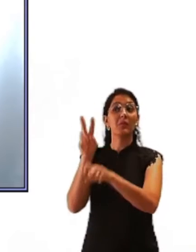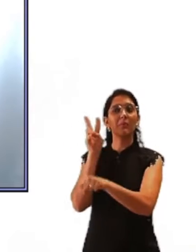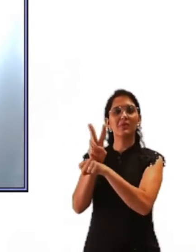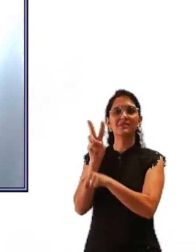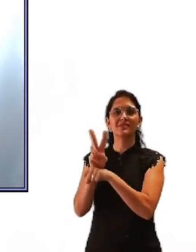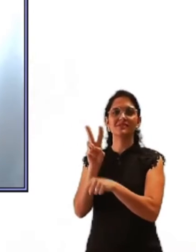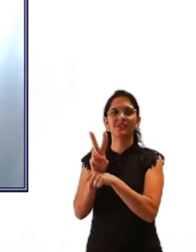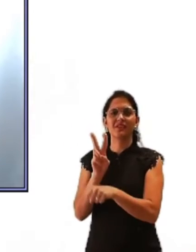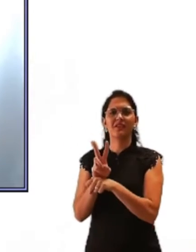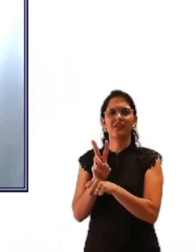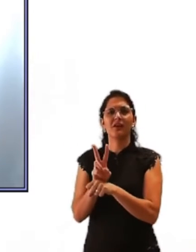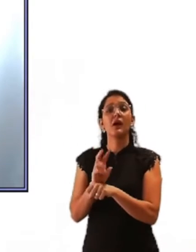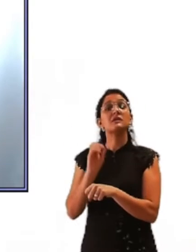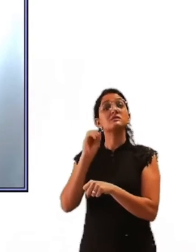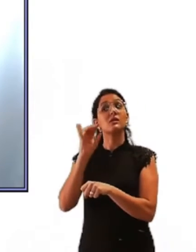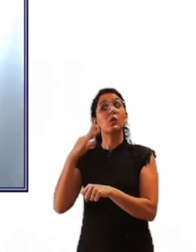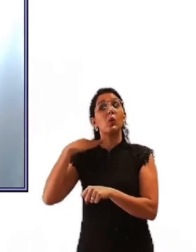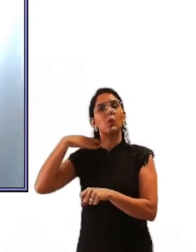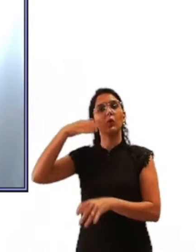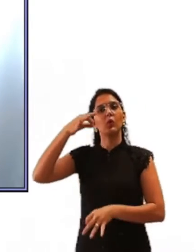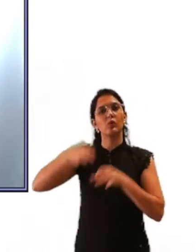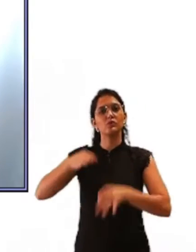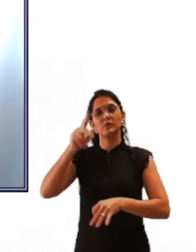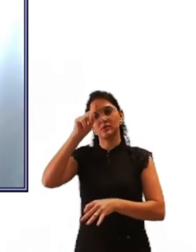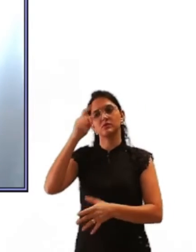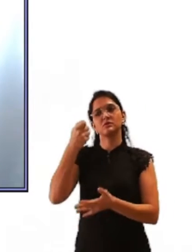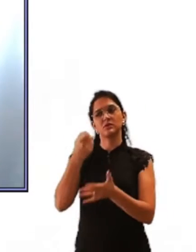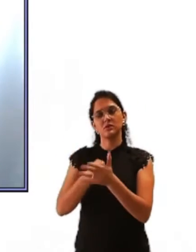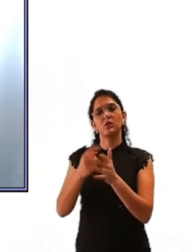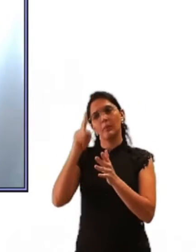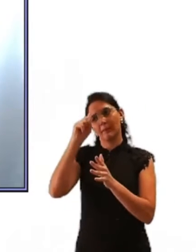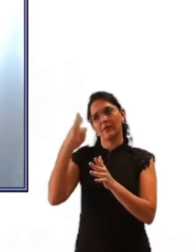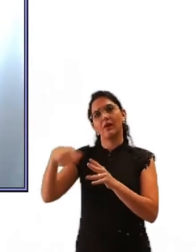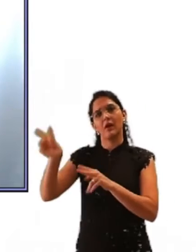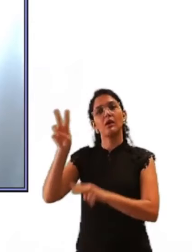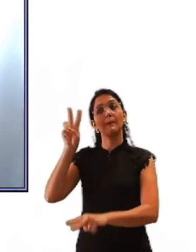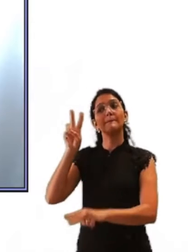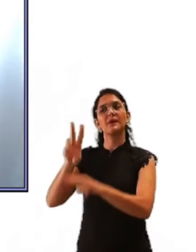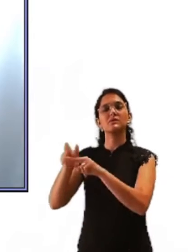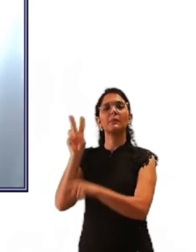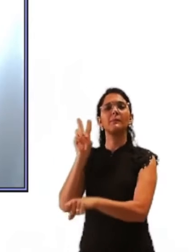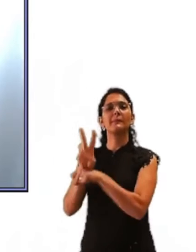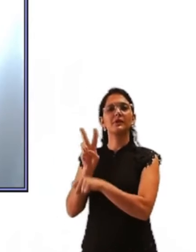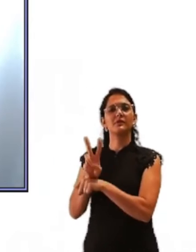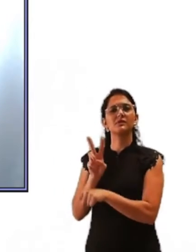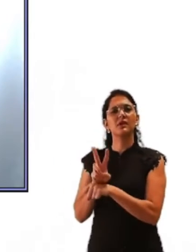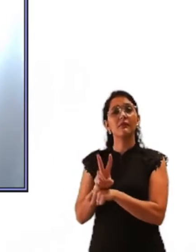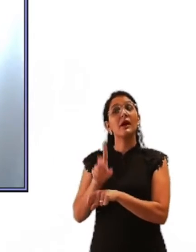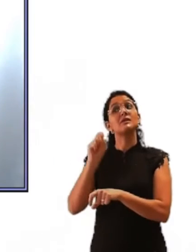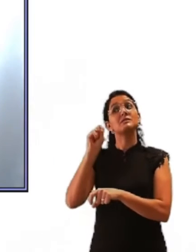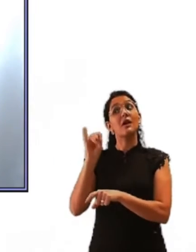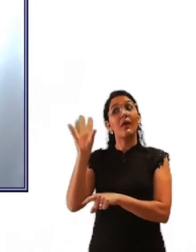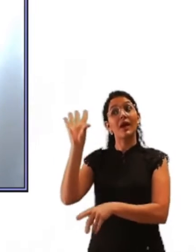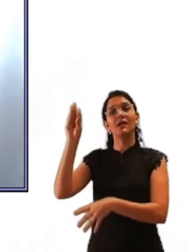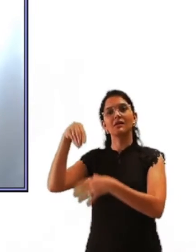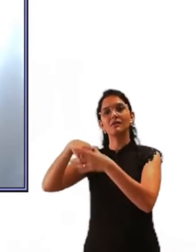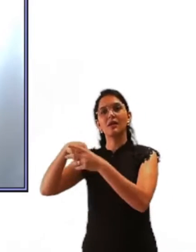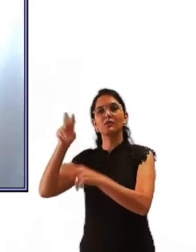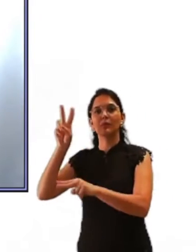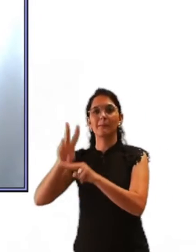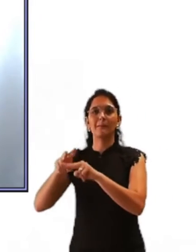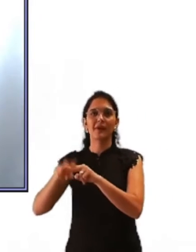prisão preventiva, o fato dele estar preso, eventualmente, num viés de confirmação, pode confirmar a